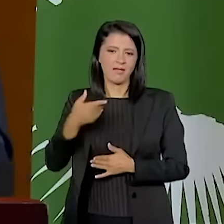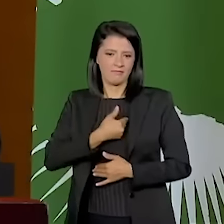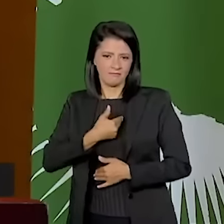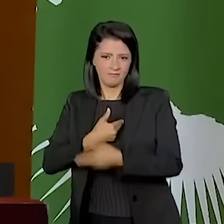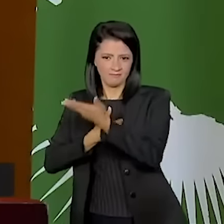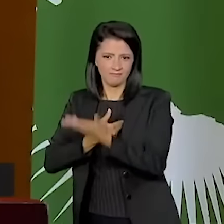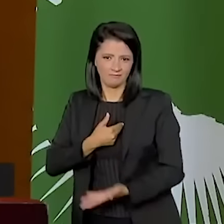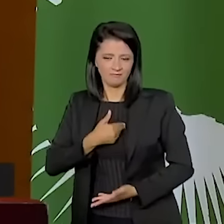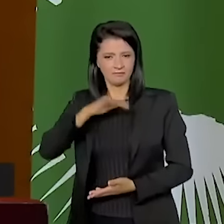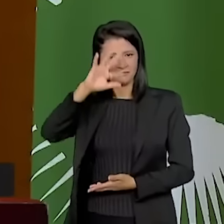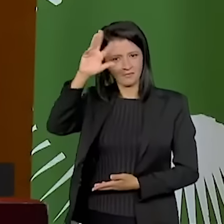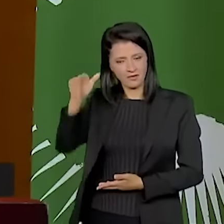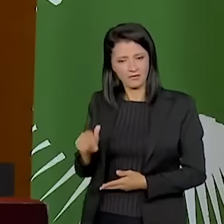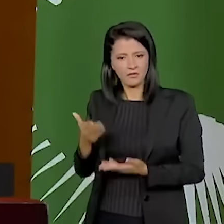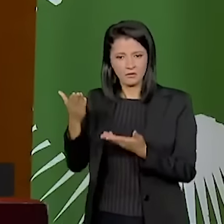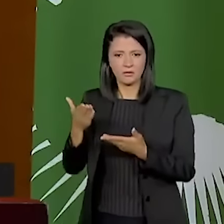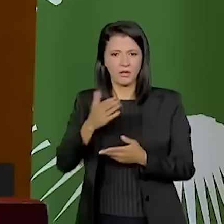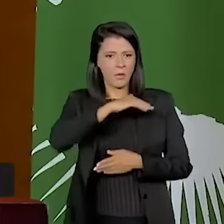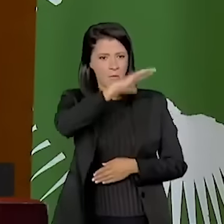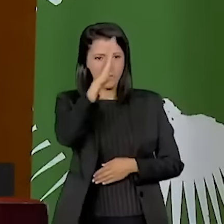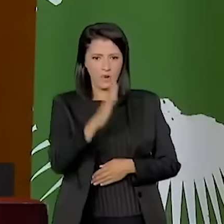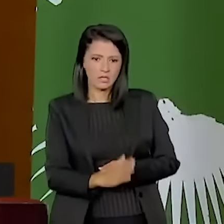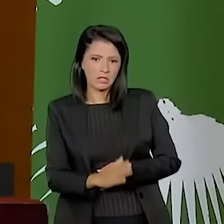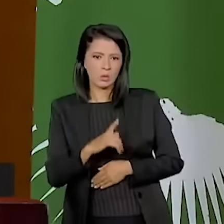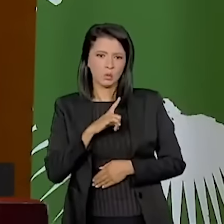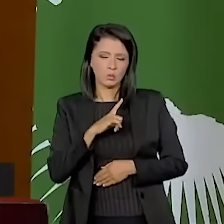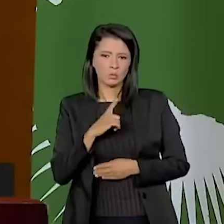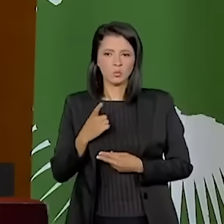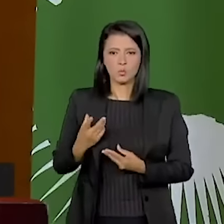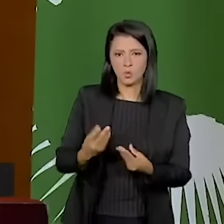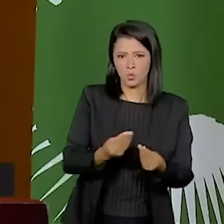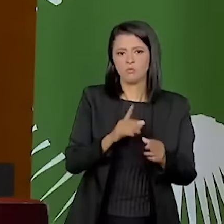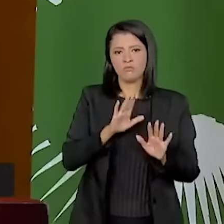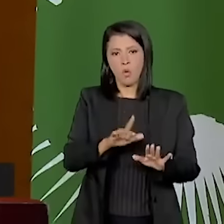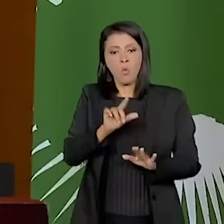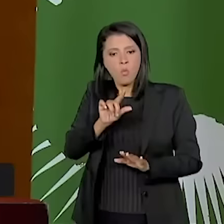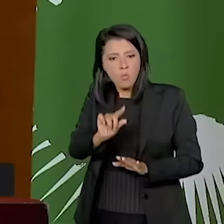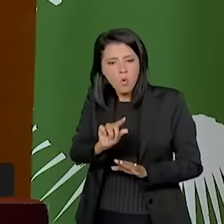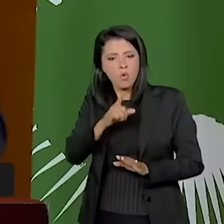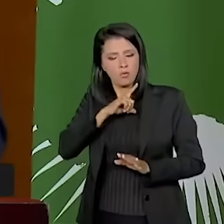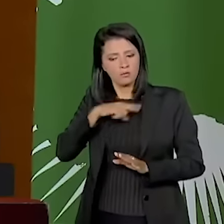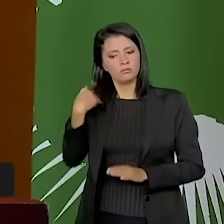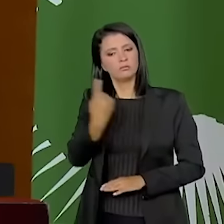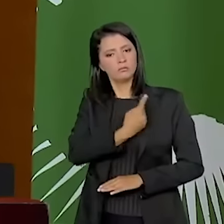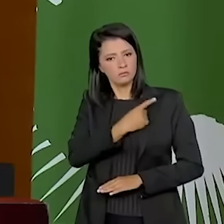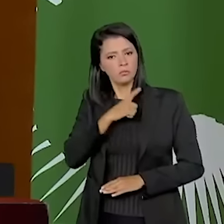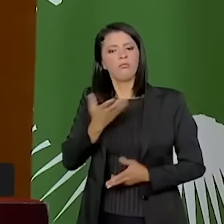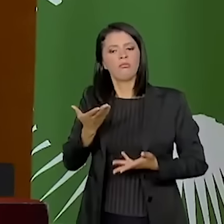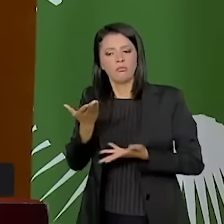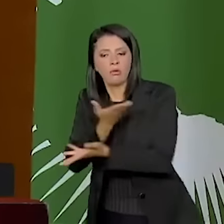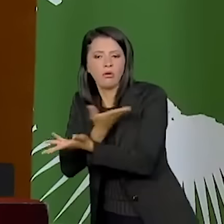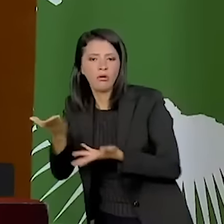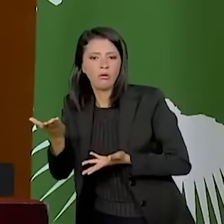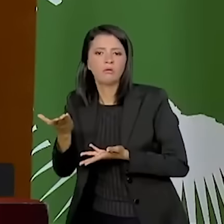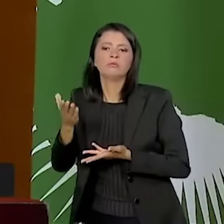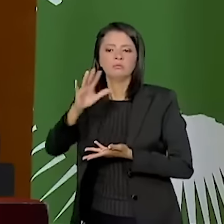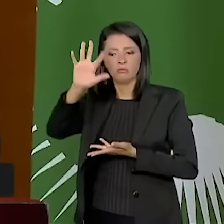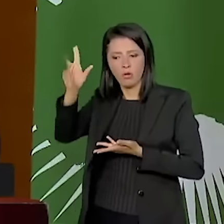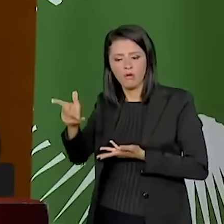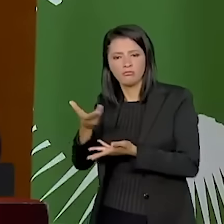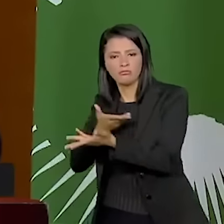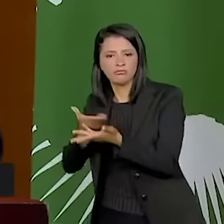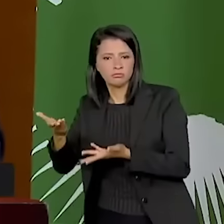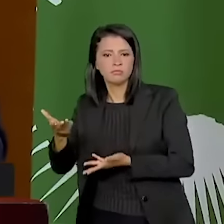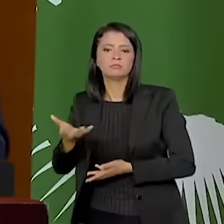que o Brasil não tem tudo, mas o pouco que o Brasil tem, a gente quer compartilhar com o continente